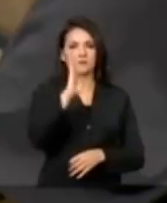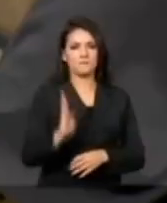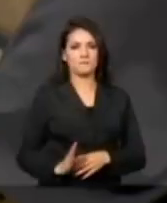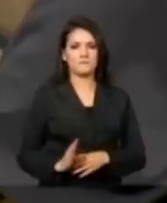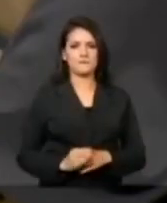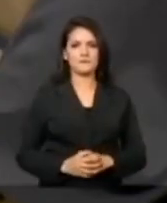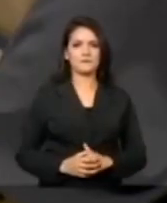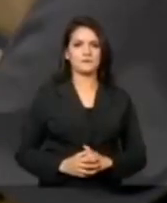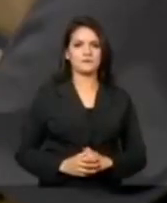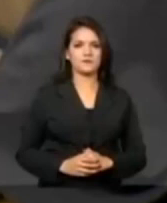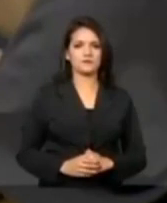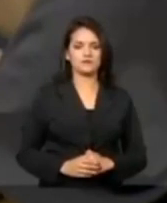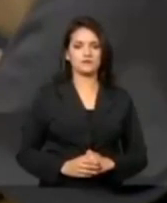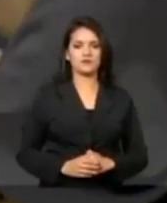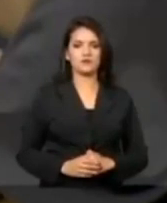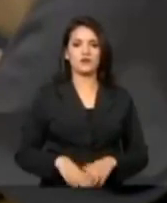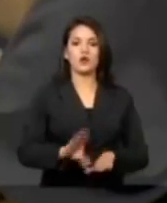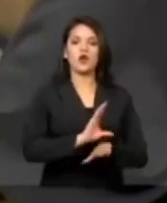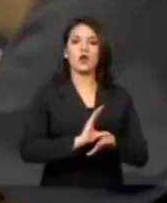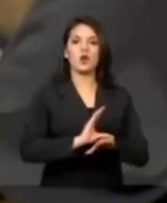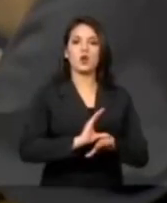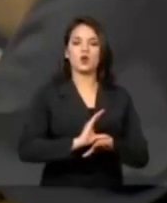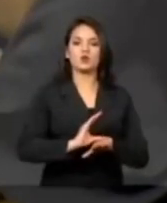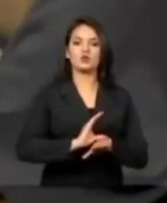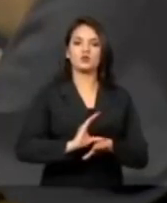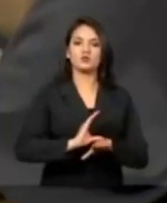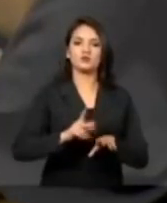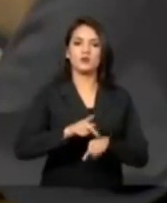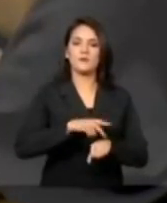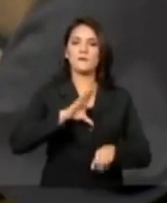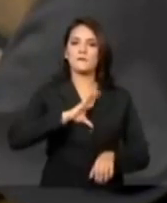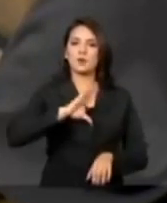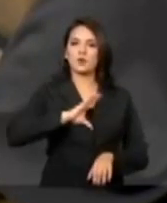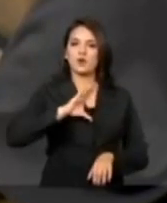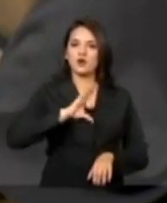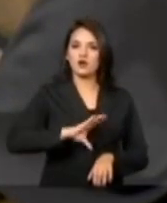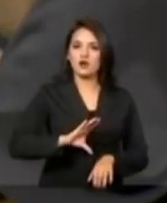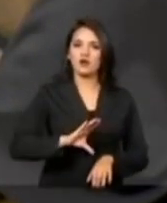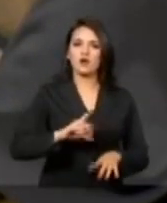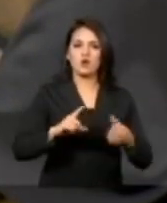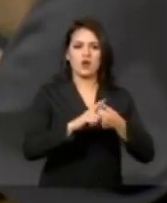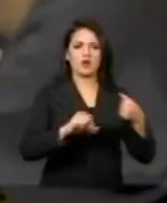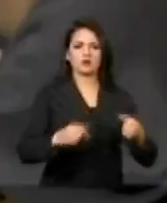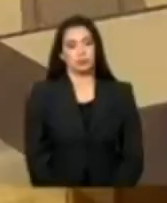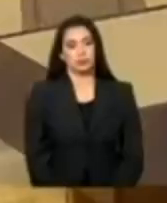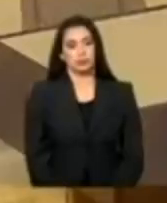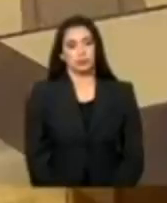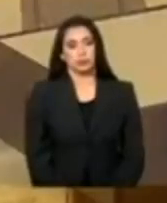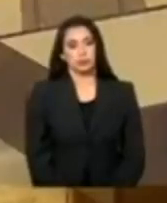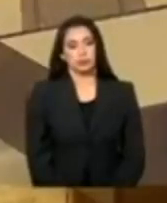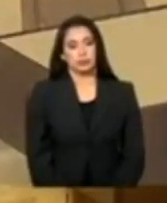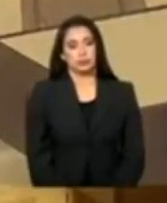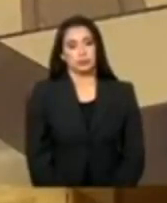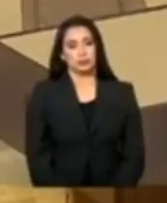as prisões o supremo se pronunciou favorável à prisão em segunda instância em várias ocasiões desde 2016 mas agora